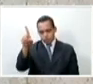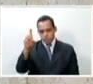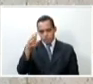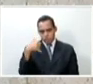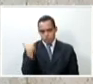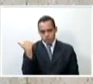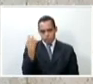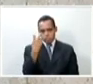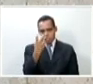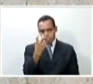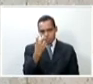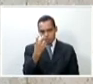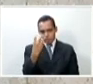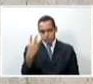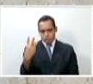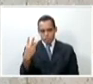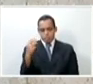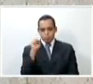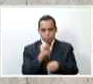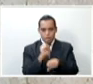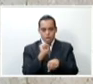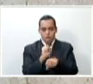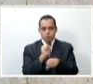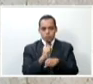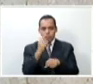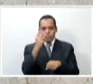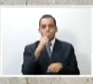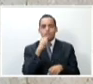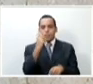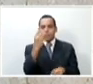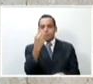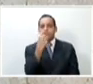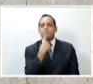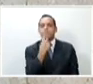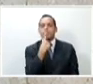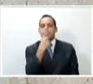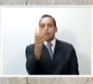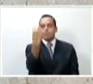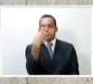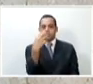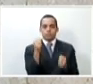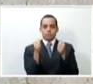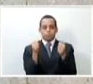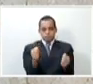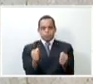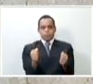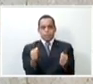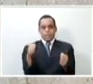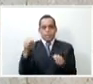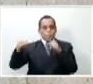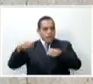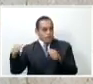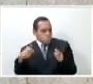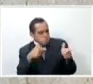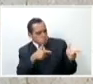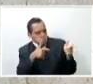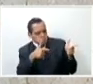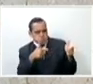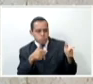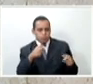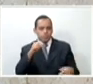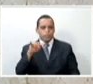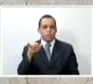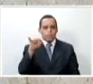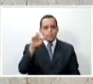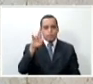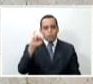53 anos, estava parado dentro do carro, num semáforo, quando foi abordado por 2 criminosos de bicicleta e assassinado. Soldado Yuri José